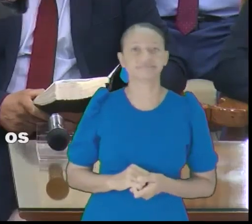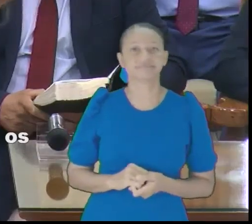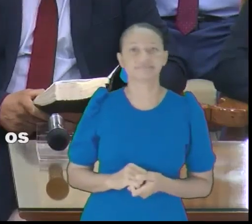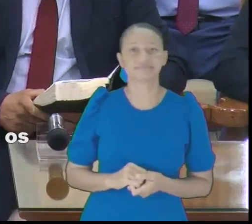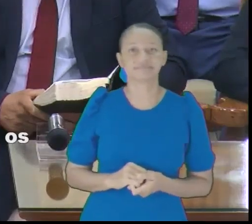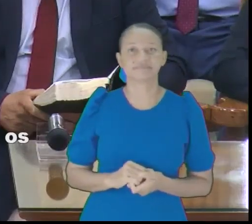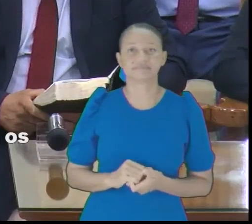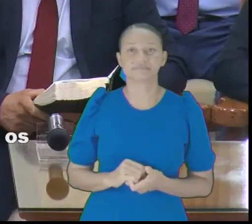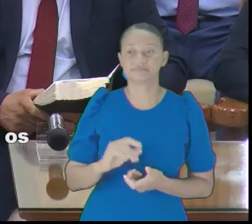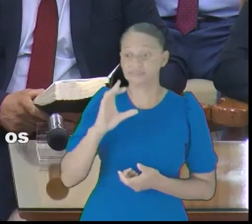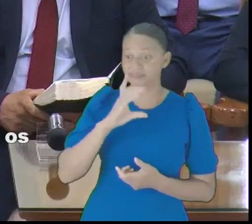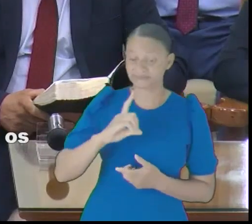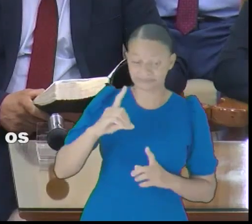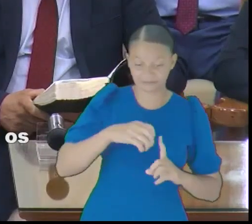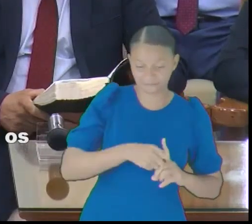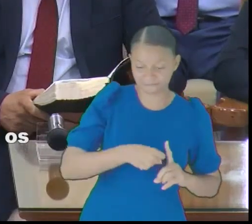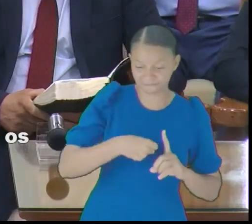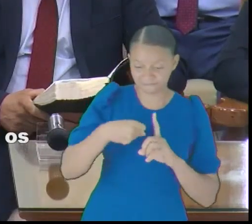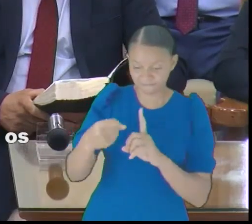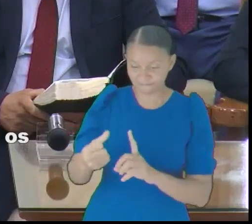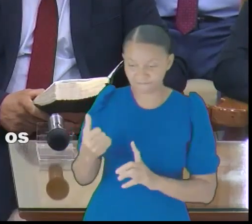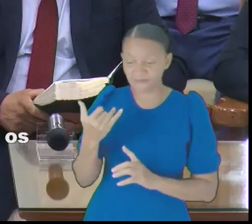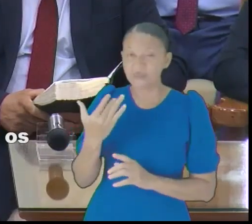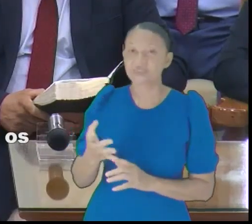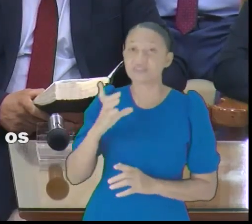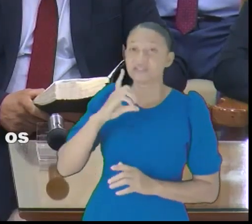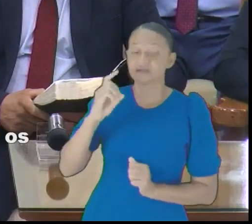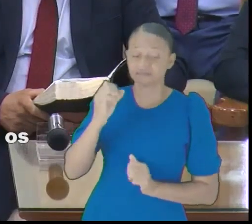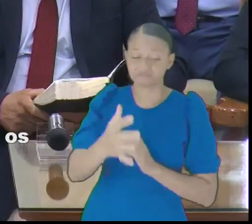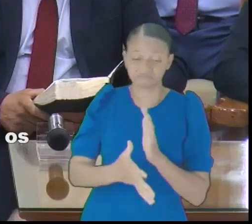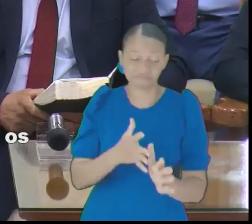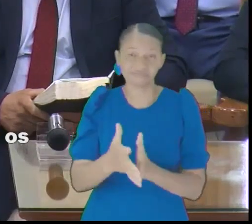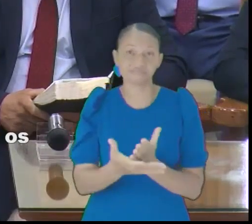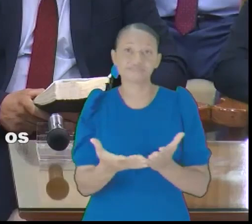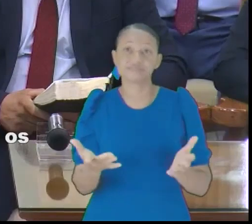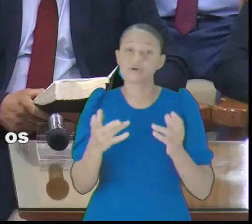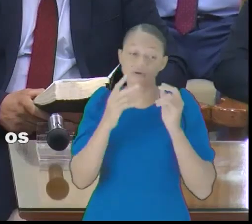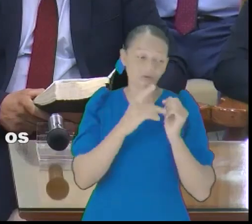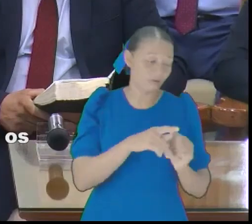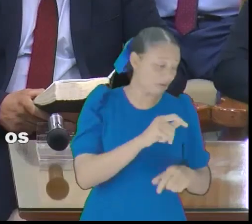E quando Deus o levou para fora, Deus disse, olha